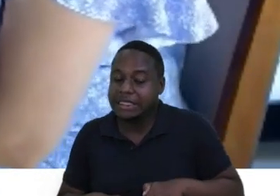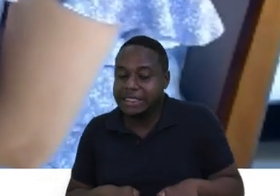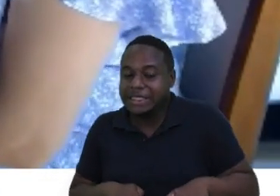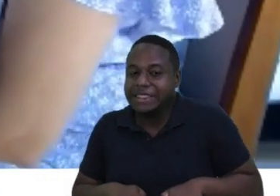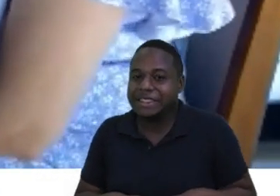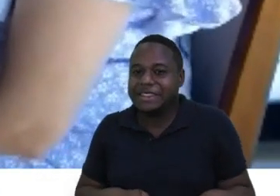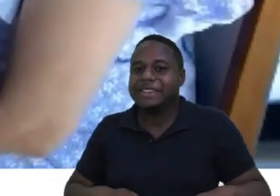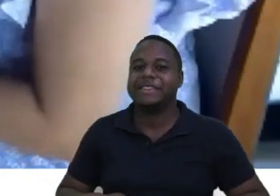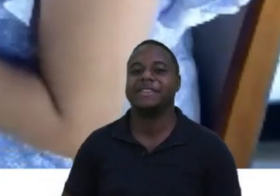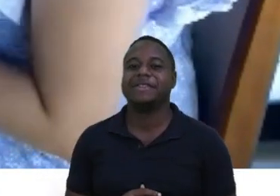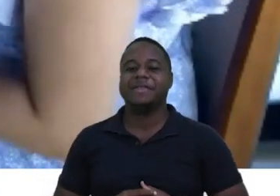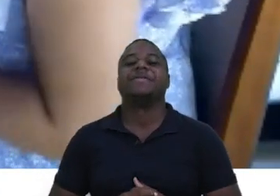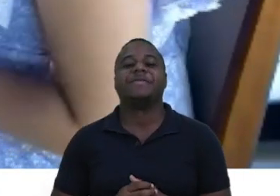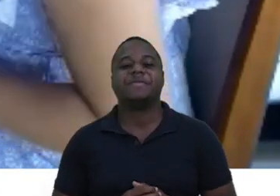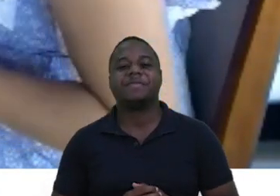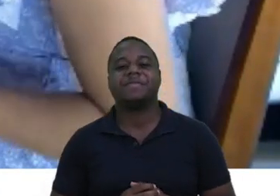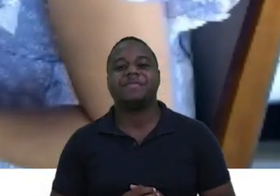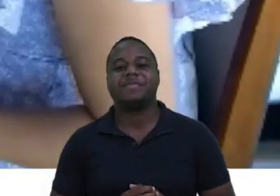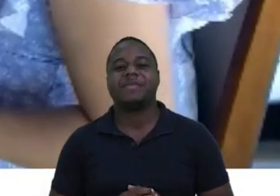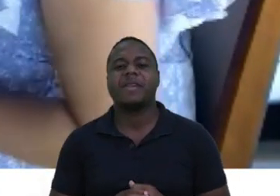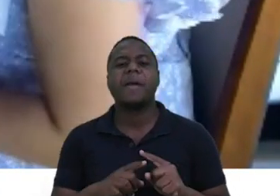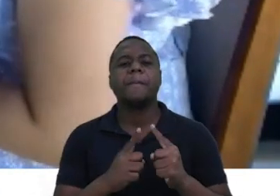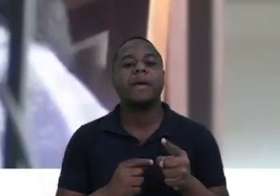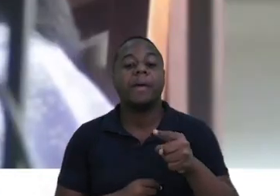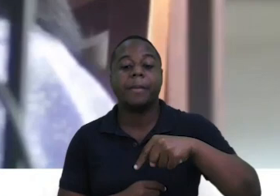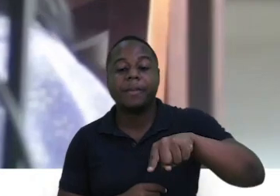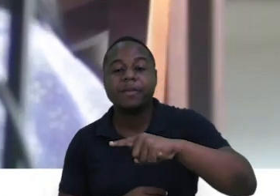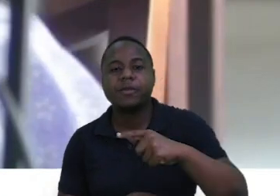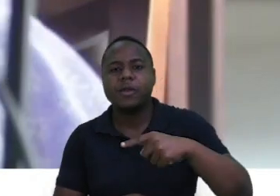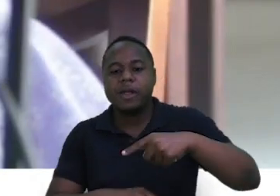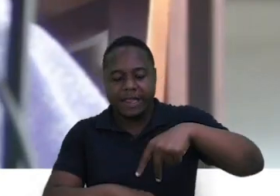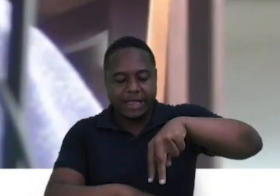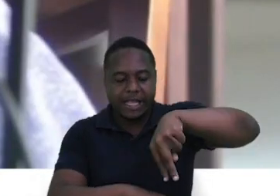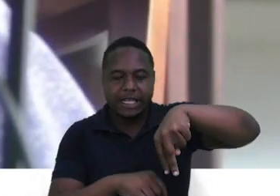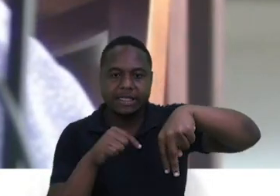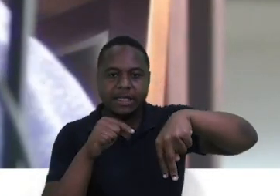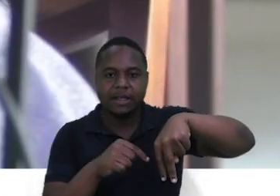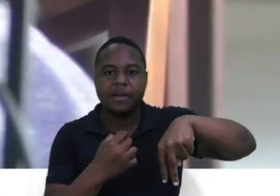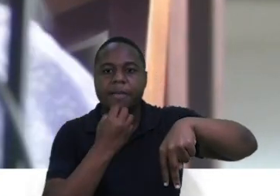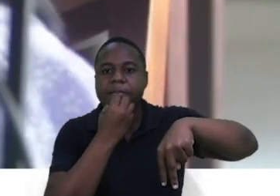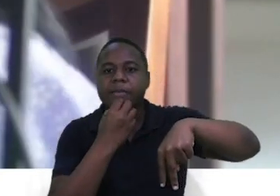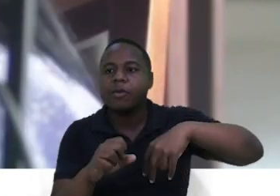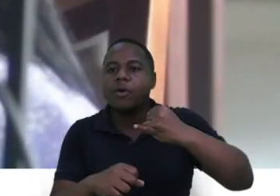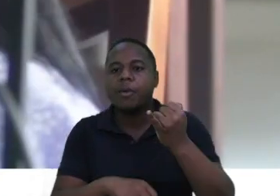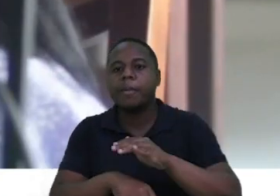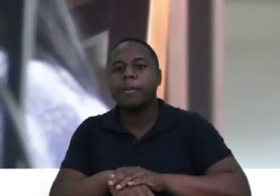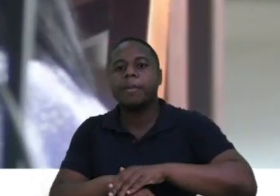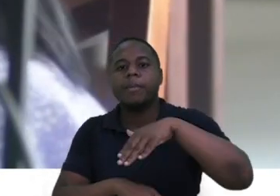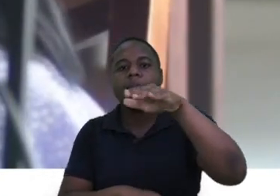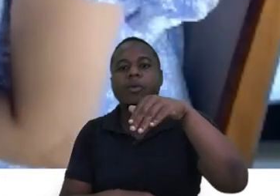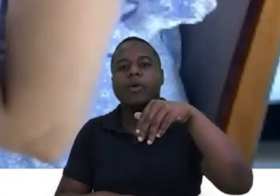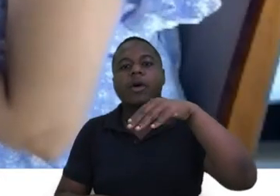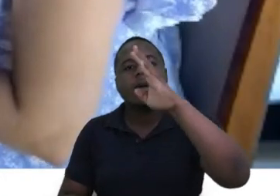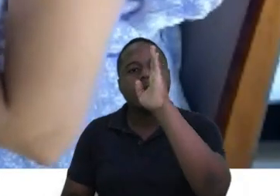ali. E para vocês, qual a importância da dança para a afirmação da nossa cultura, da